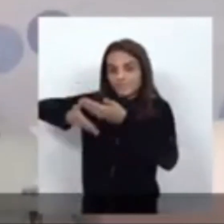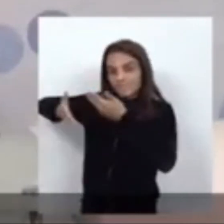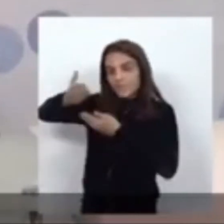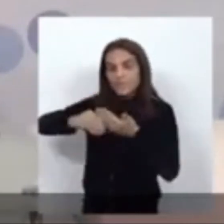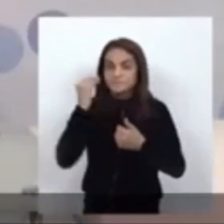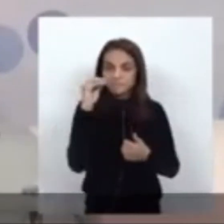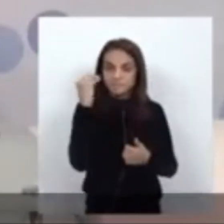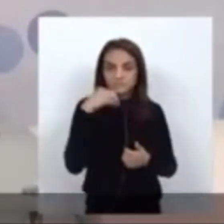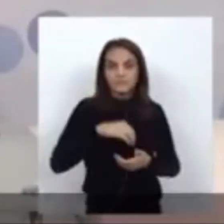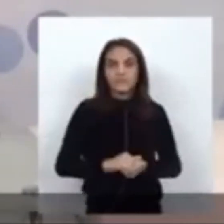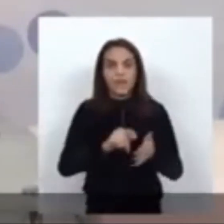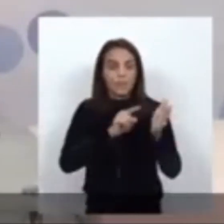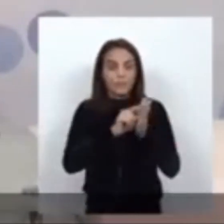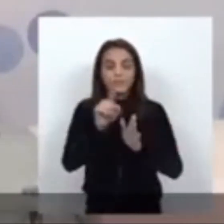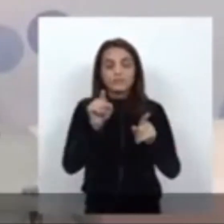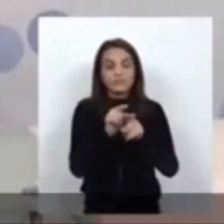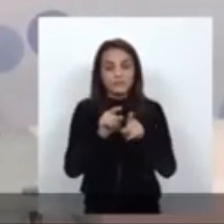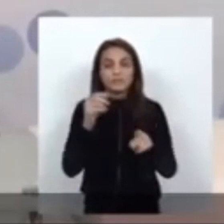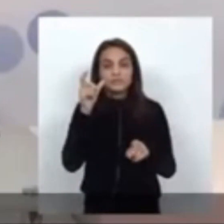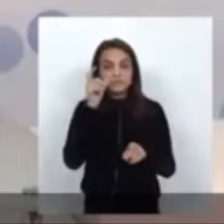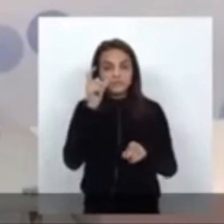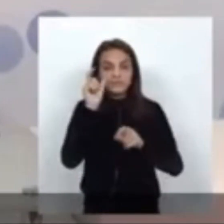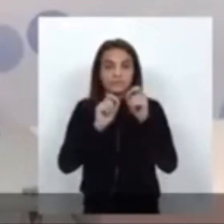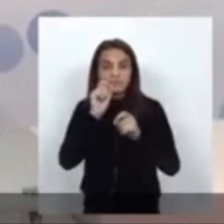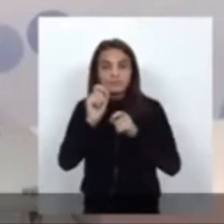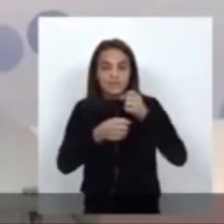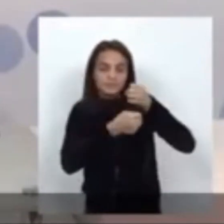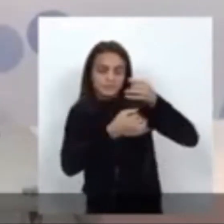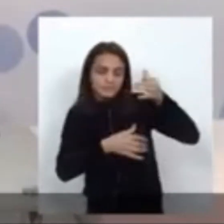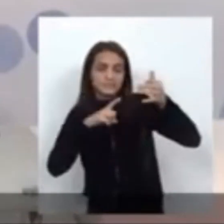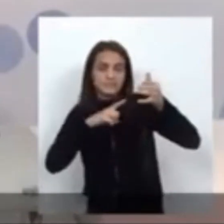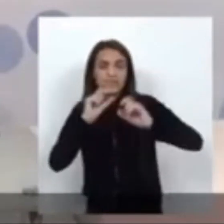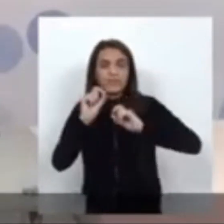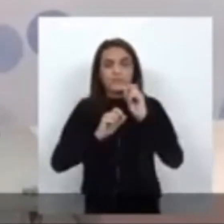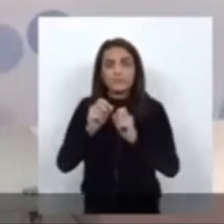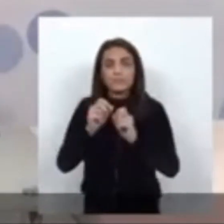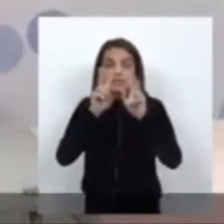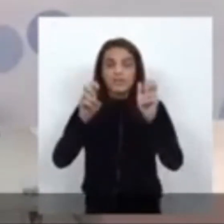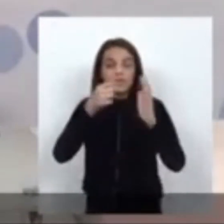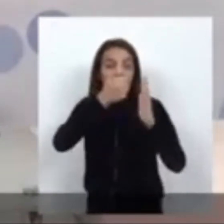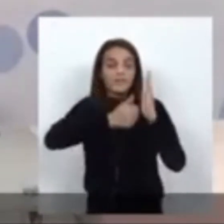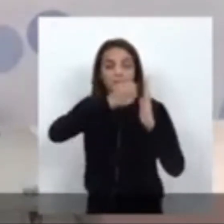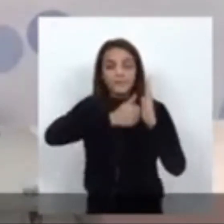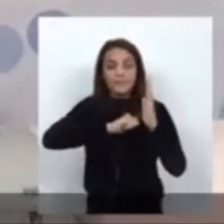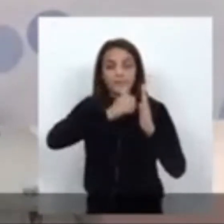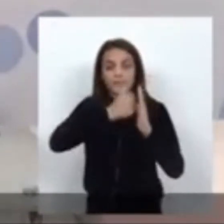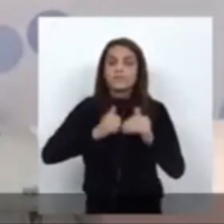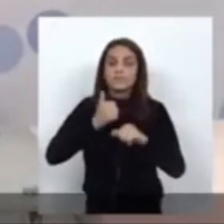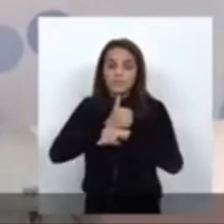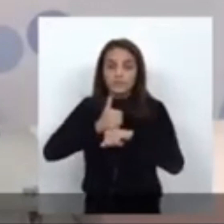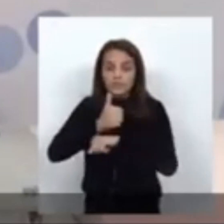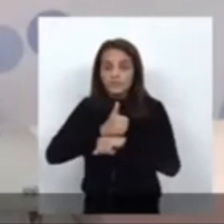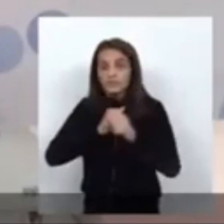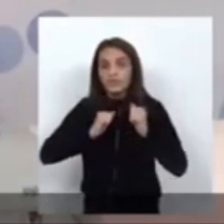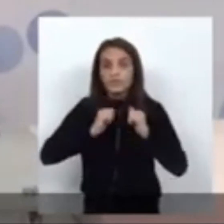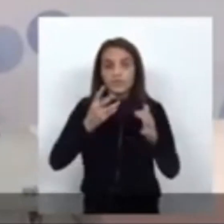experiências. E uma pergunta também, Elaine, que está chegando bastante aqui, é sobre a avaliação dos profissionais que atuam